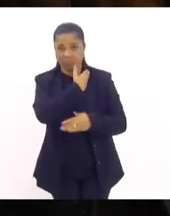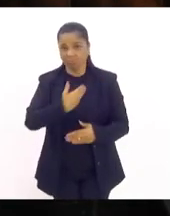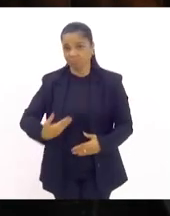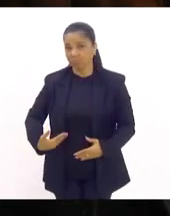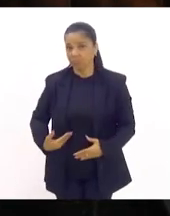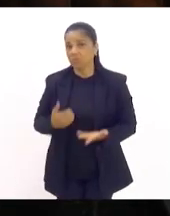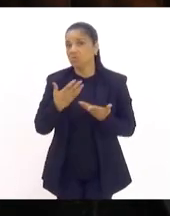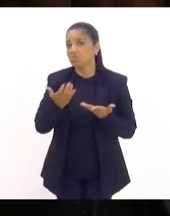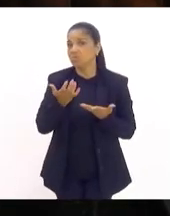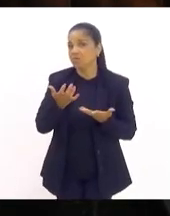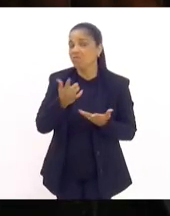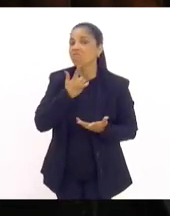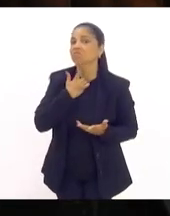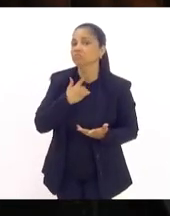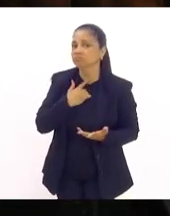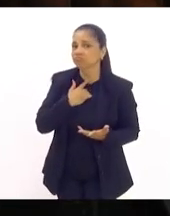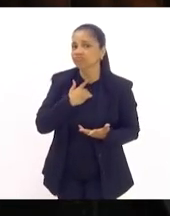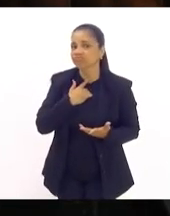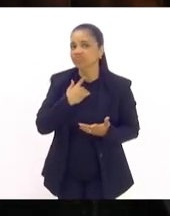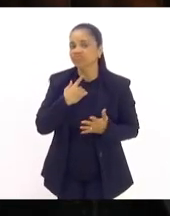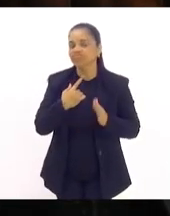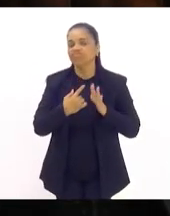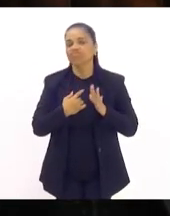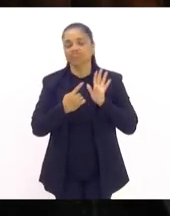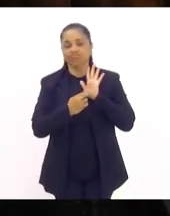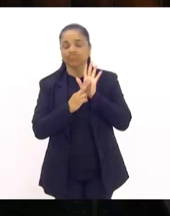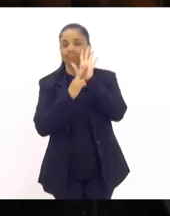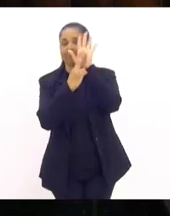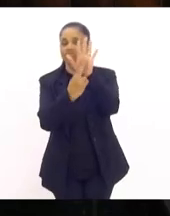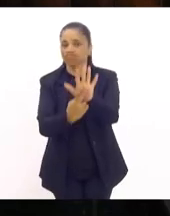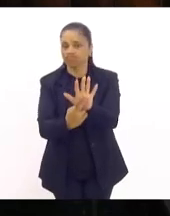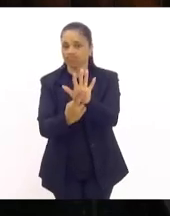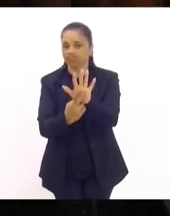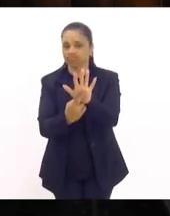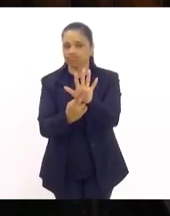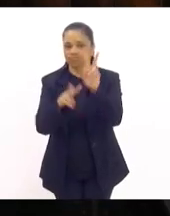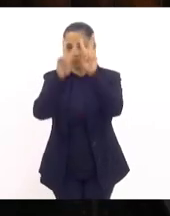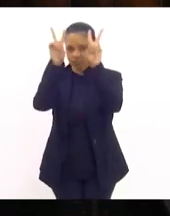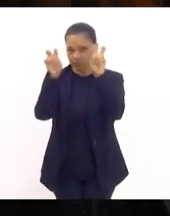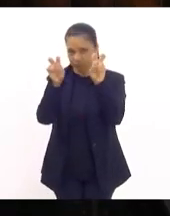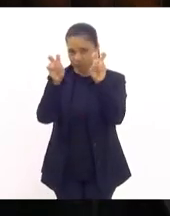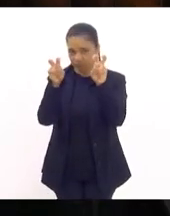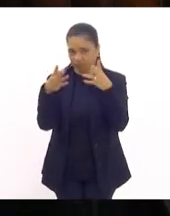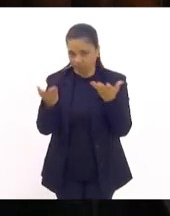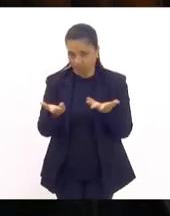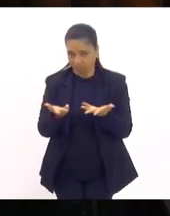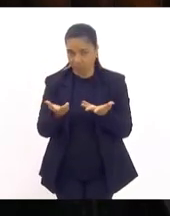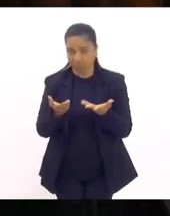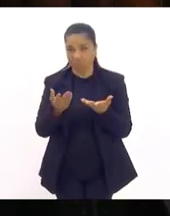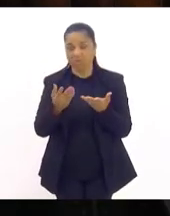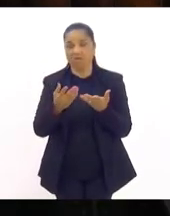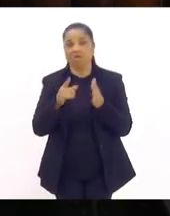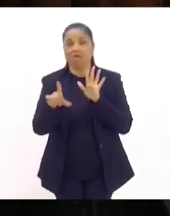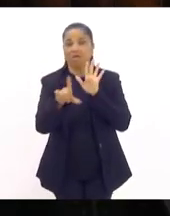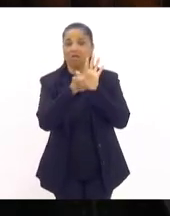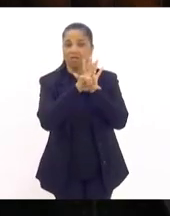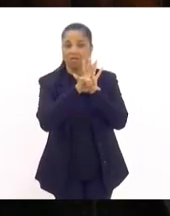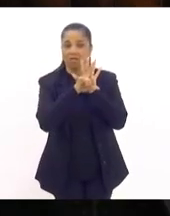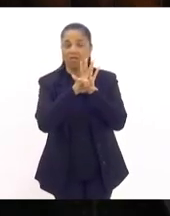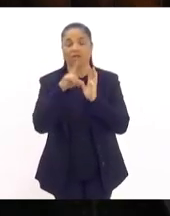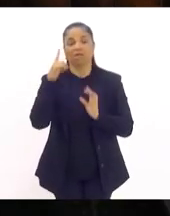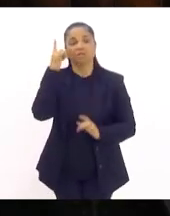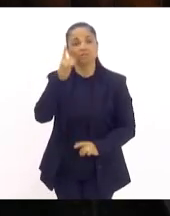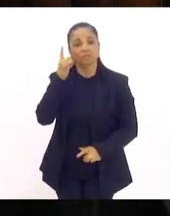quis formalmente me pronunciar sobre essa matéria. A indicação legislativa do